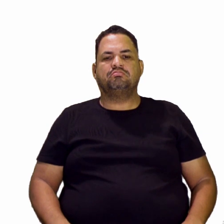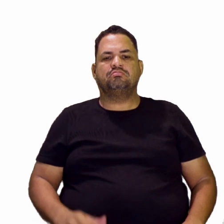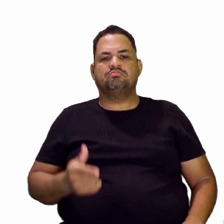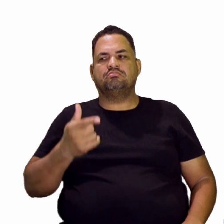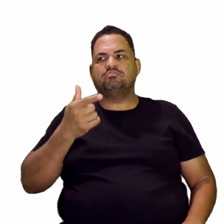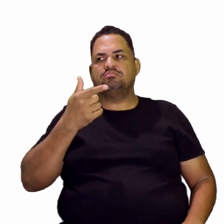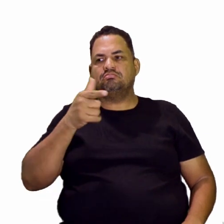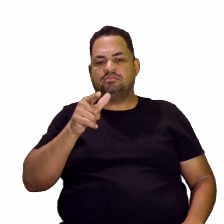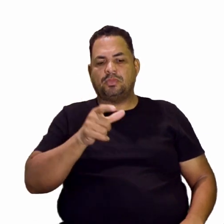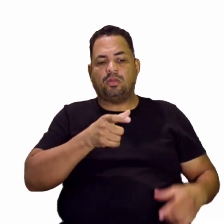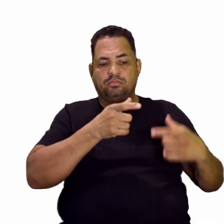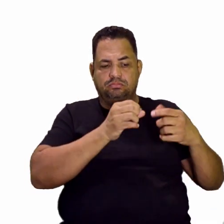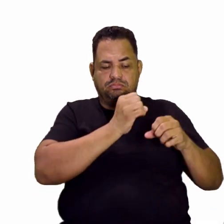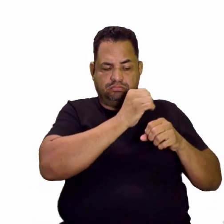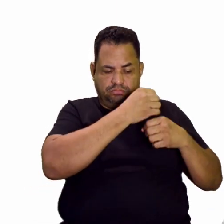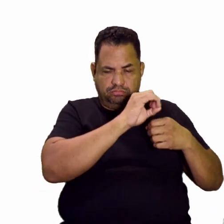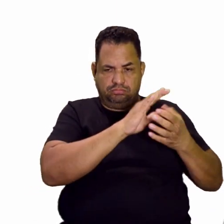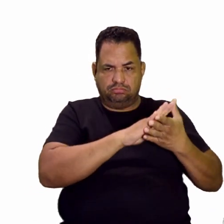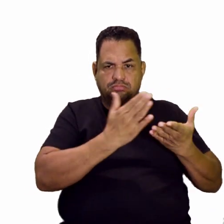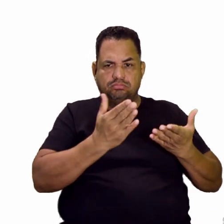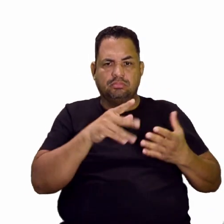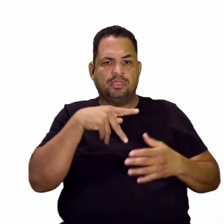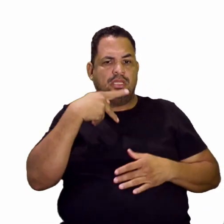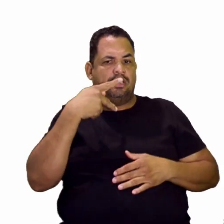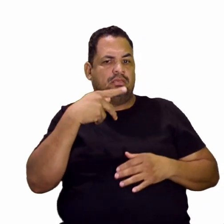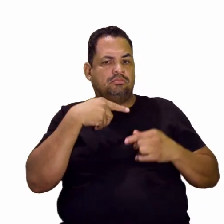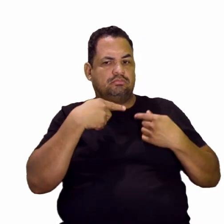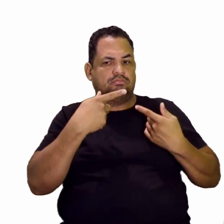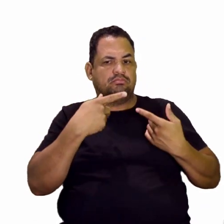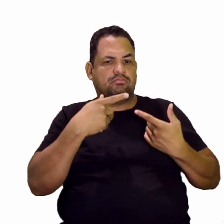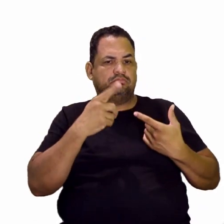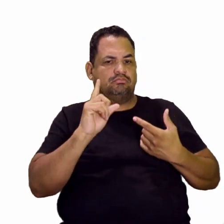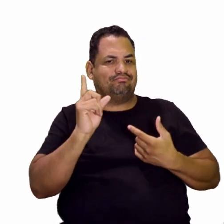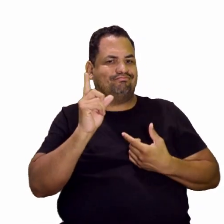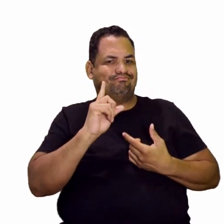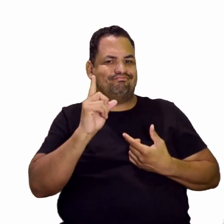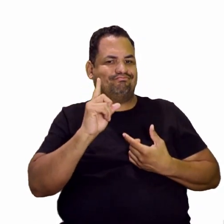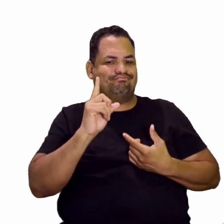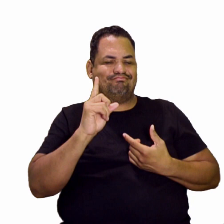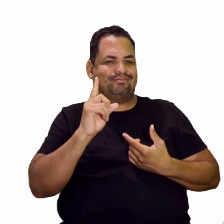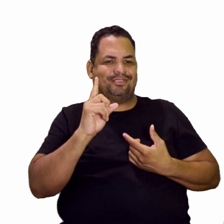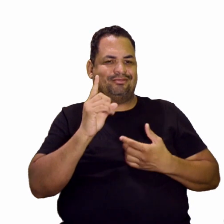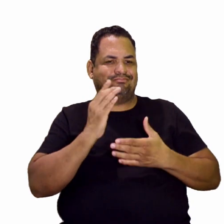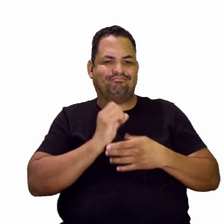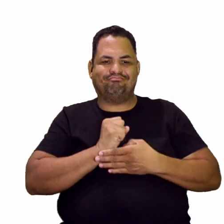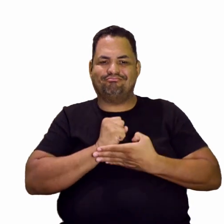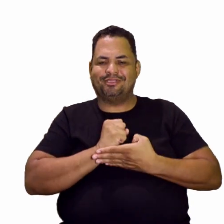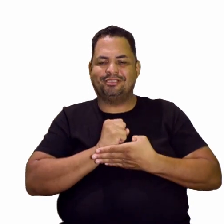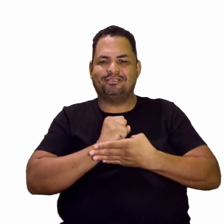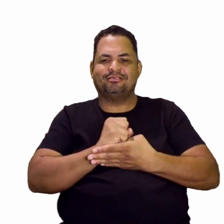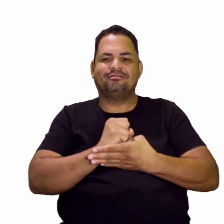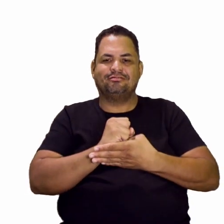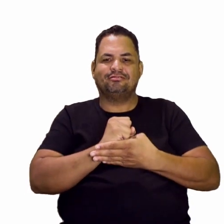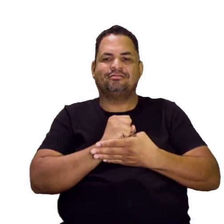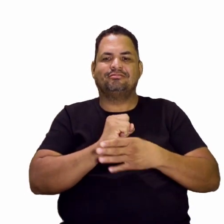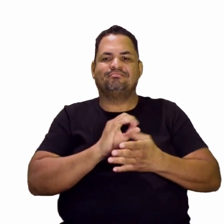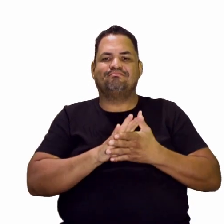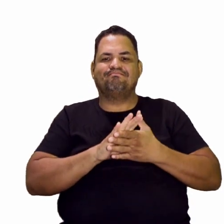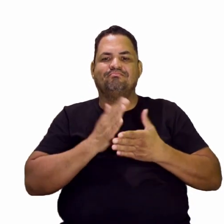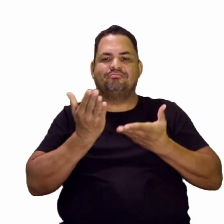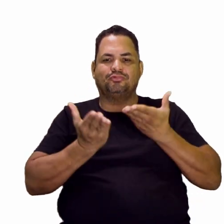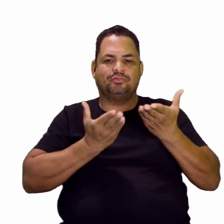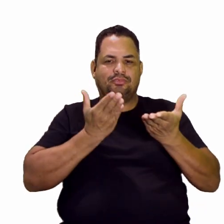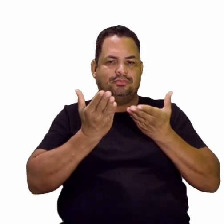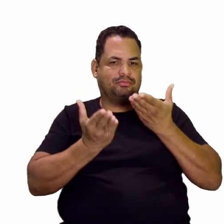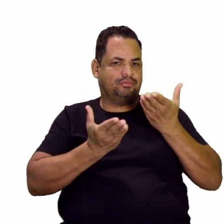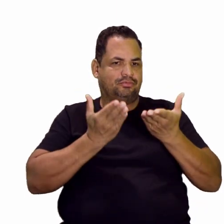Outro laboratório concorrente alega que ela não surte efeito. Então,